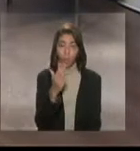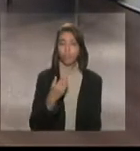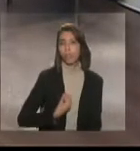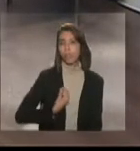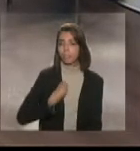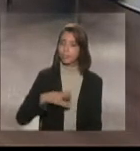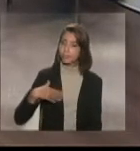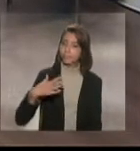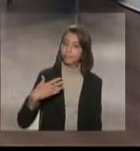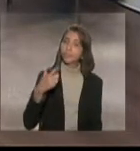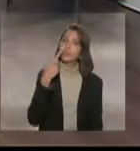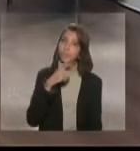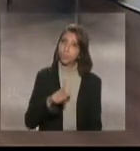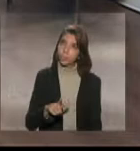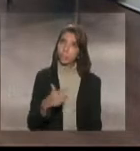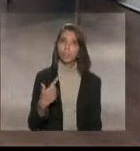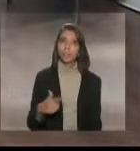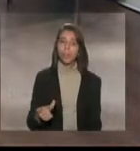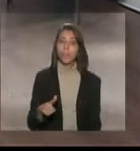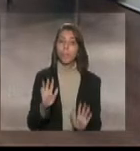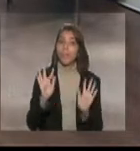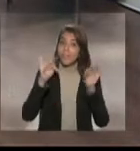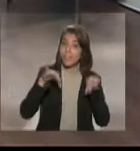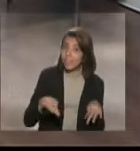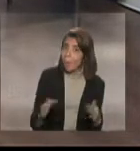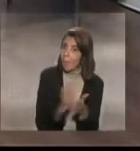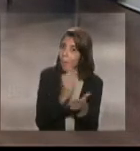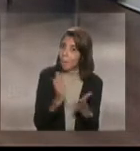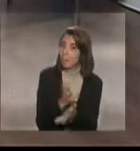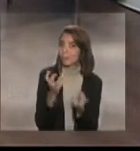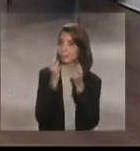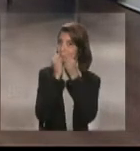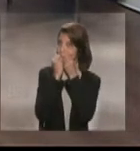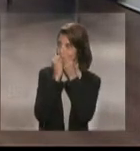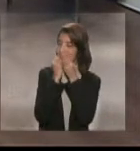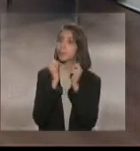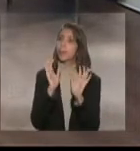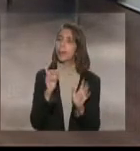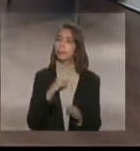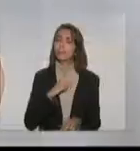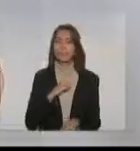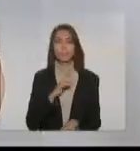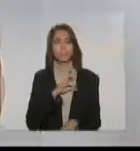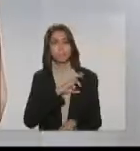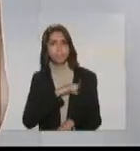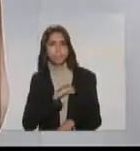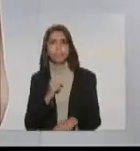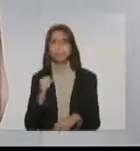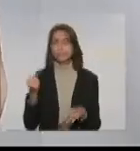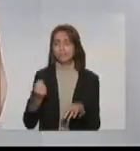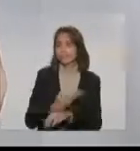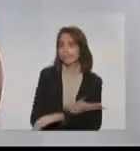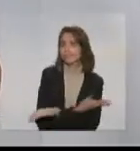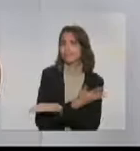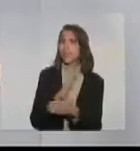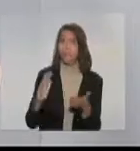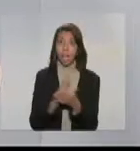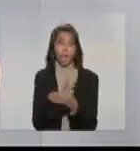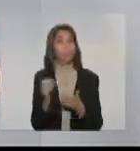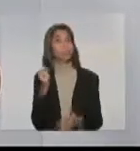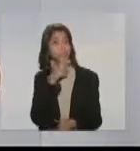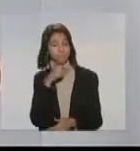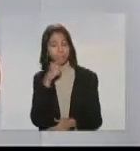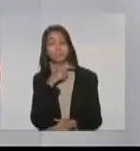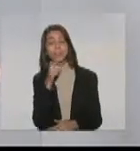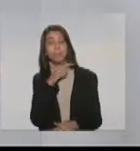reconstruir a vida dela nesse lugar que você não vai contar o fim não tá mas e tem romance tem drama tem mais cenas